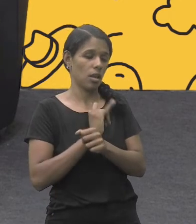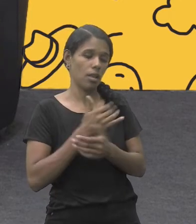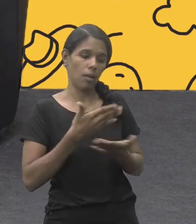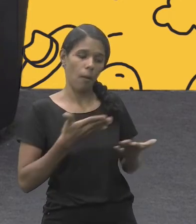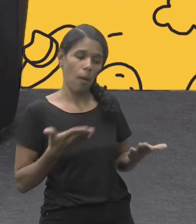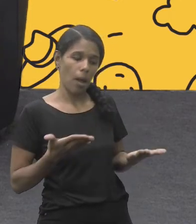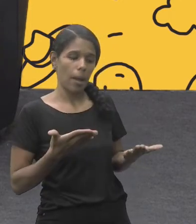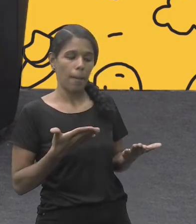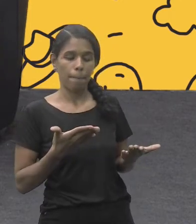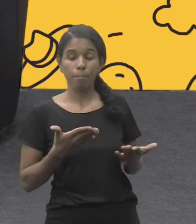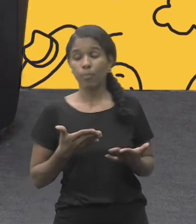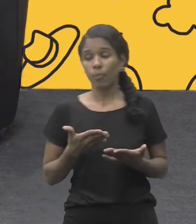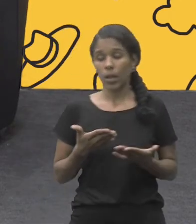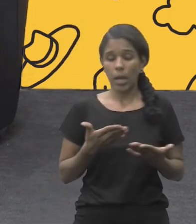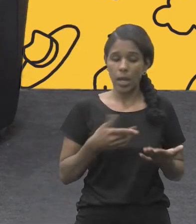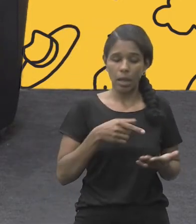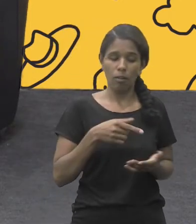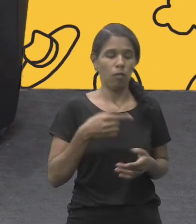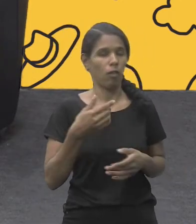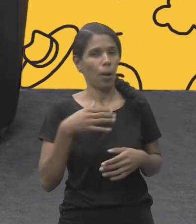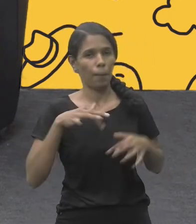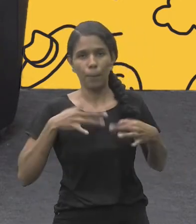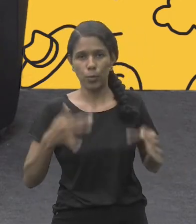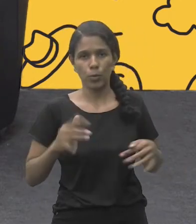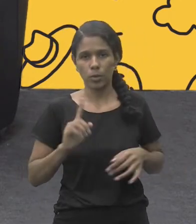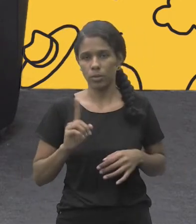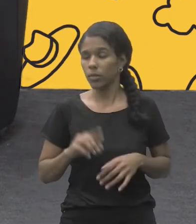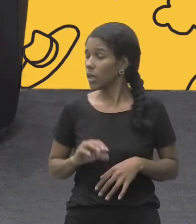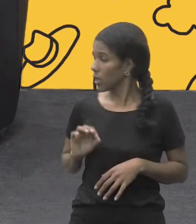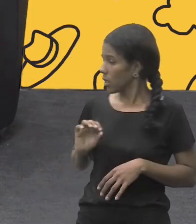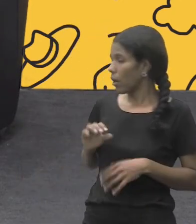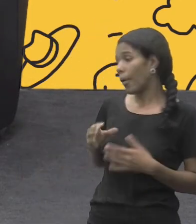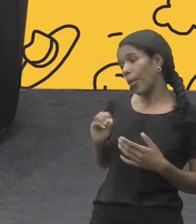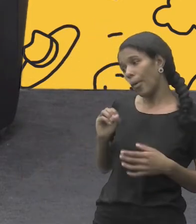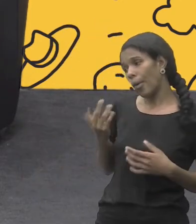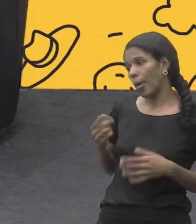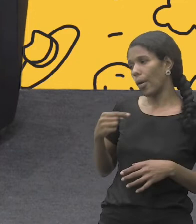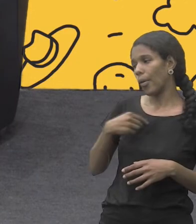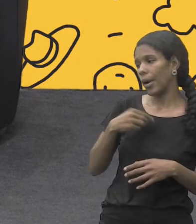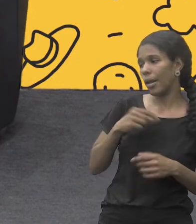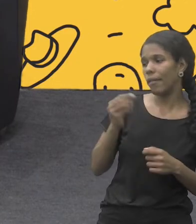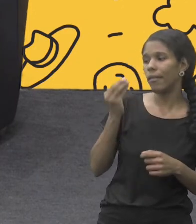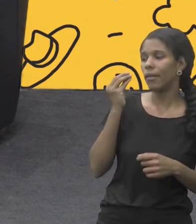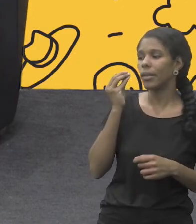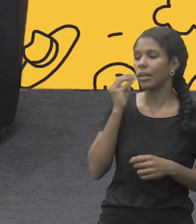ele não conseguir defender, ele vai bater. Exatamente.